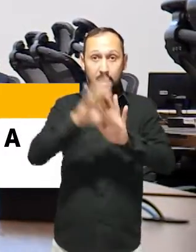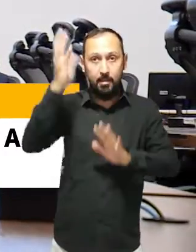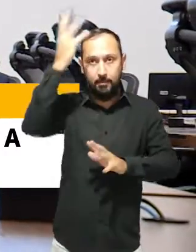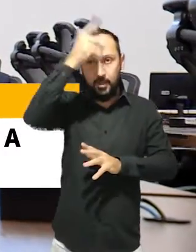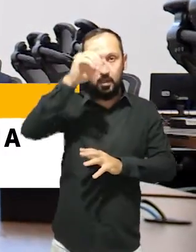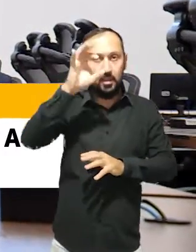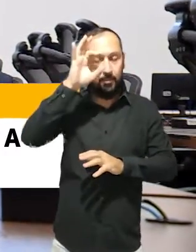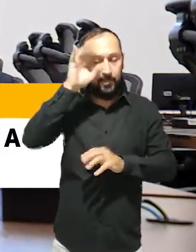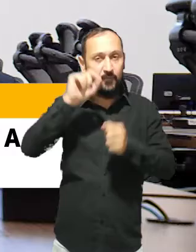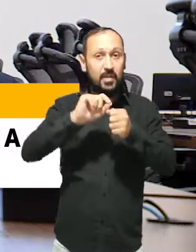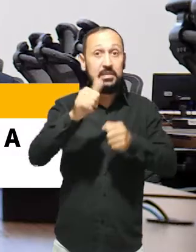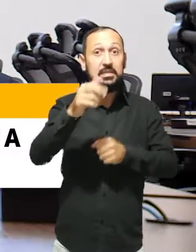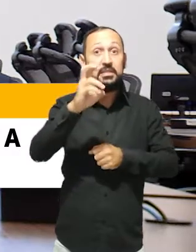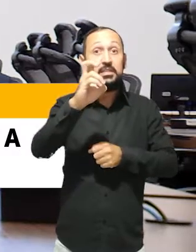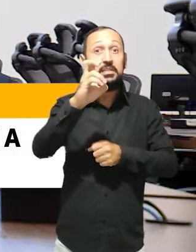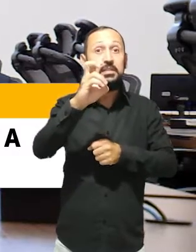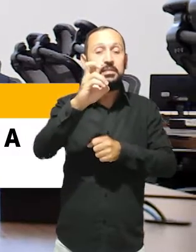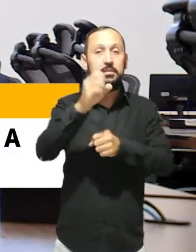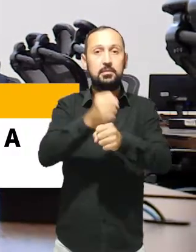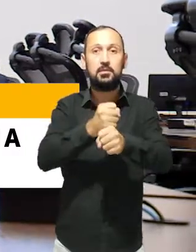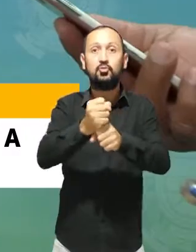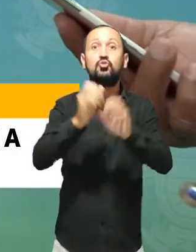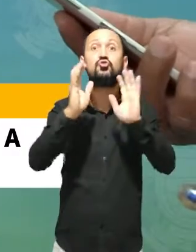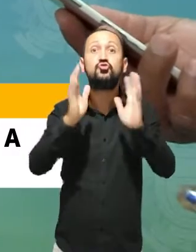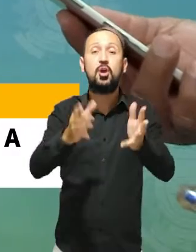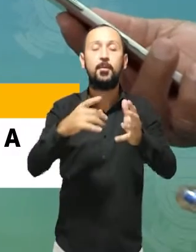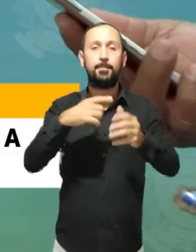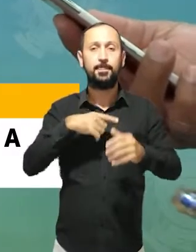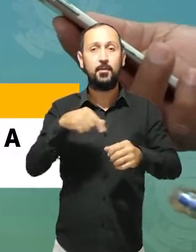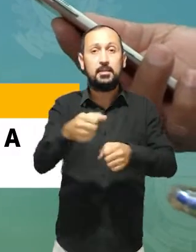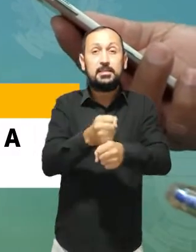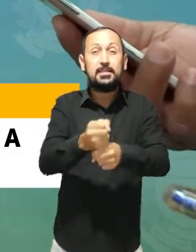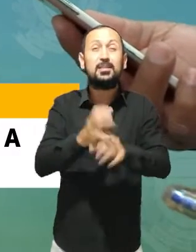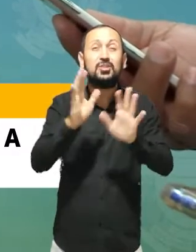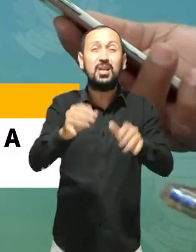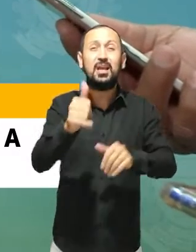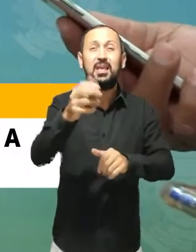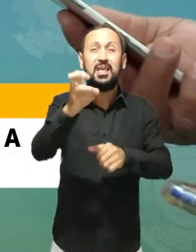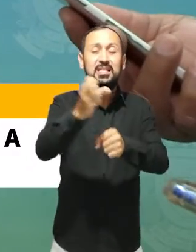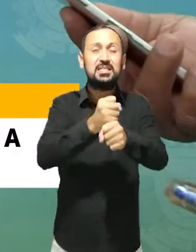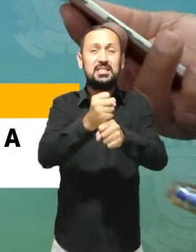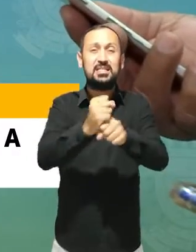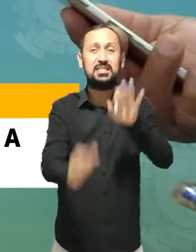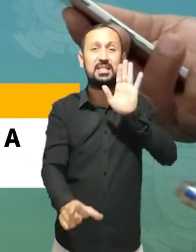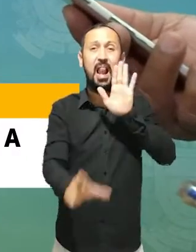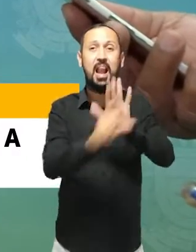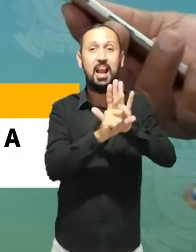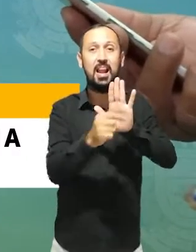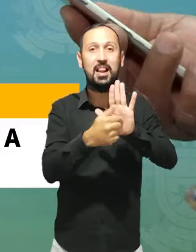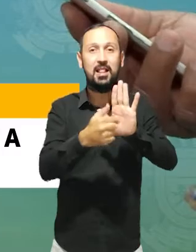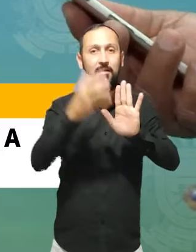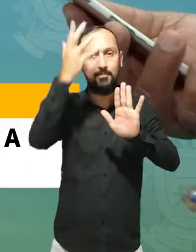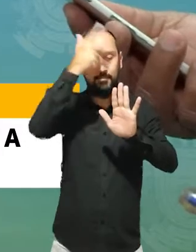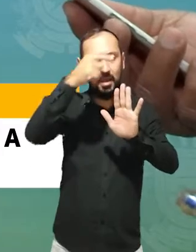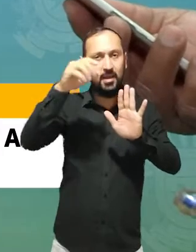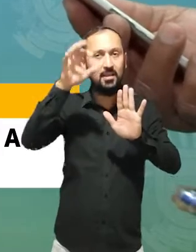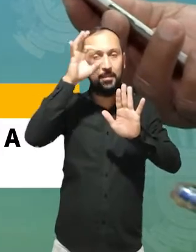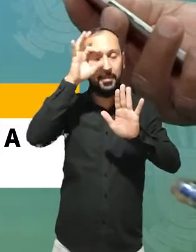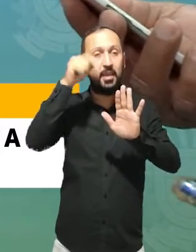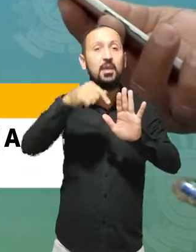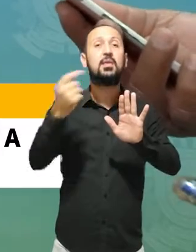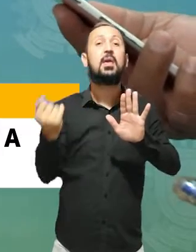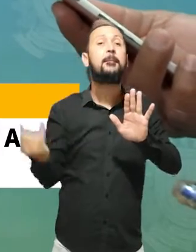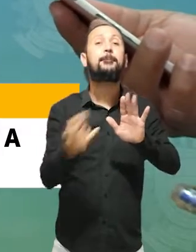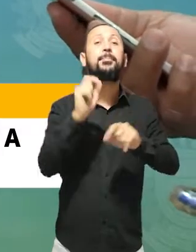a Lei Maria da Penha comemora 15 anos nós esse ano vamos completar aí 15 anos da Lei Maria da Penha